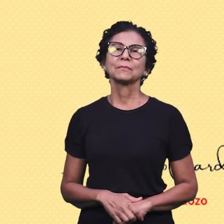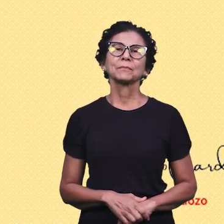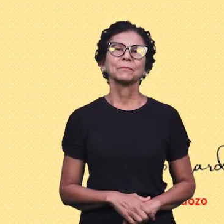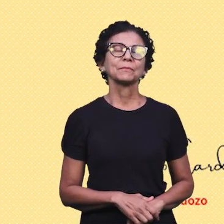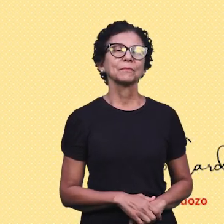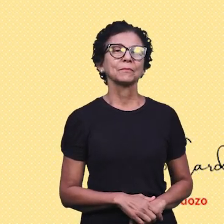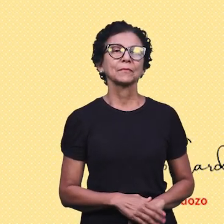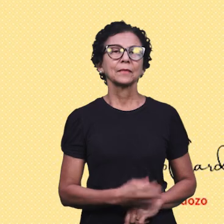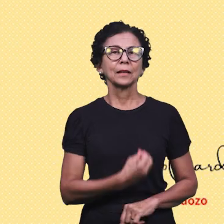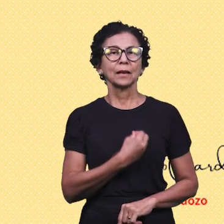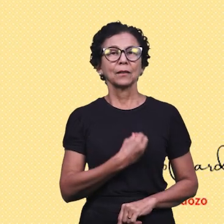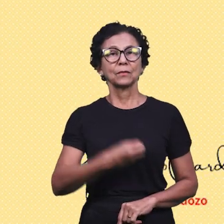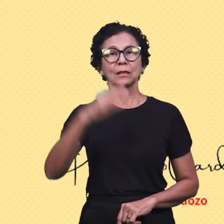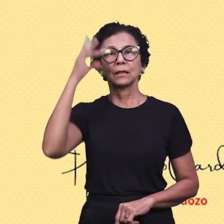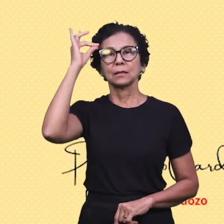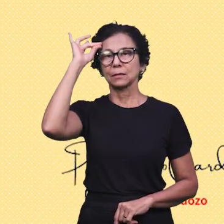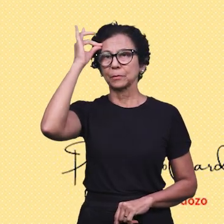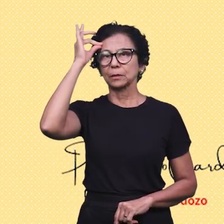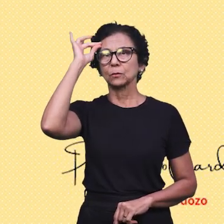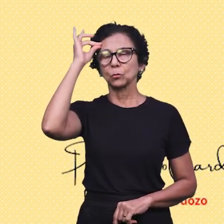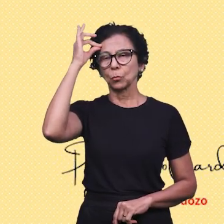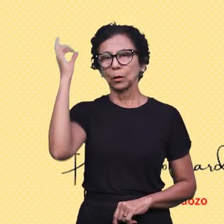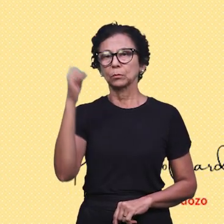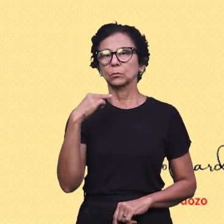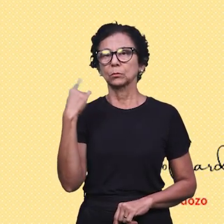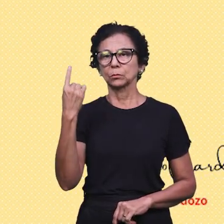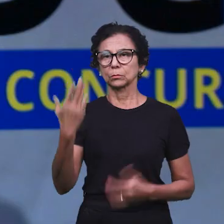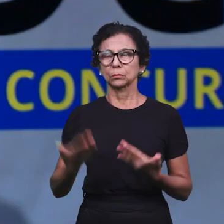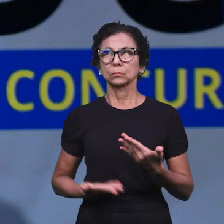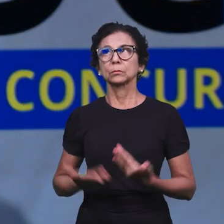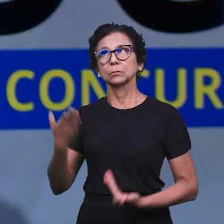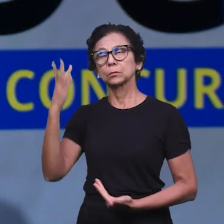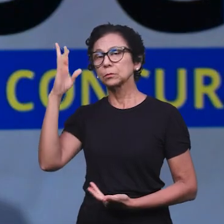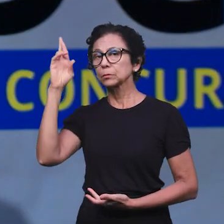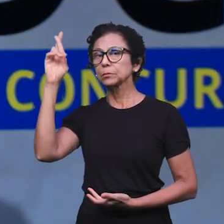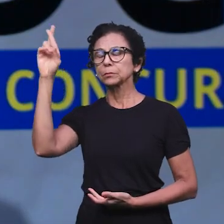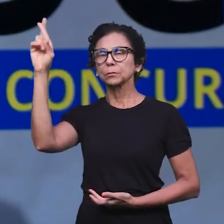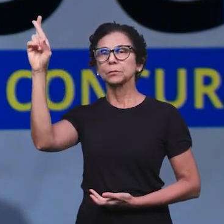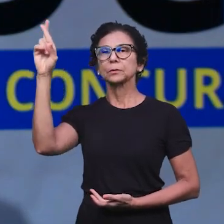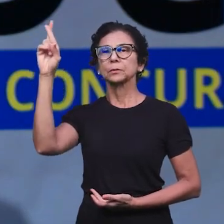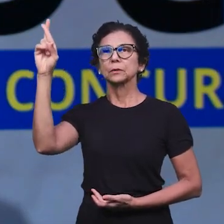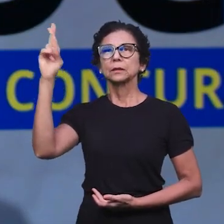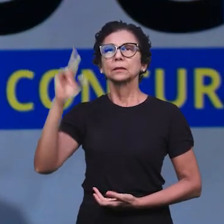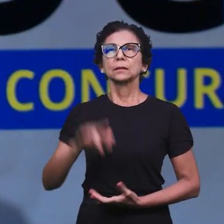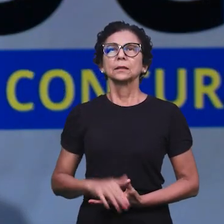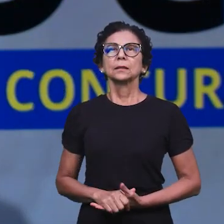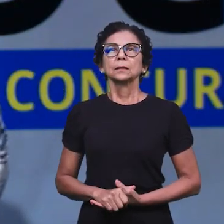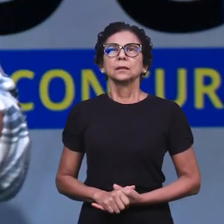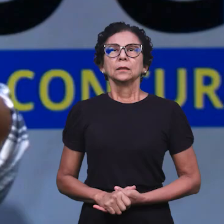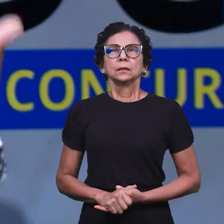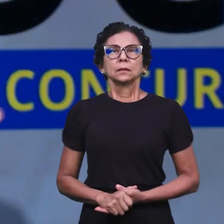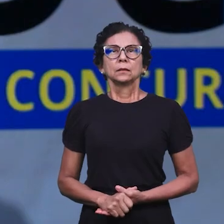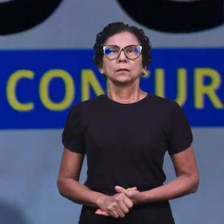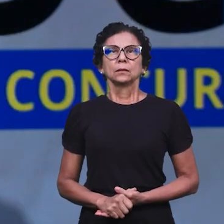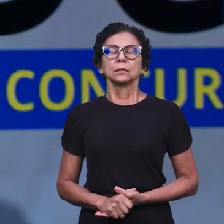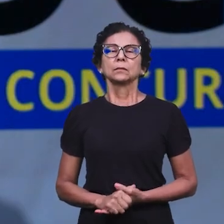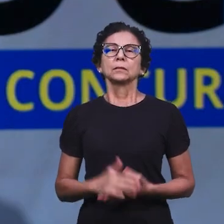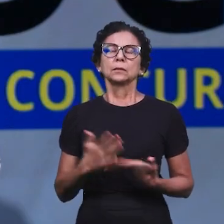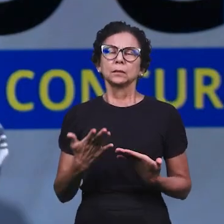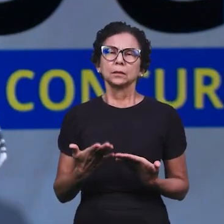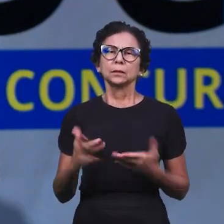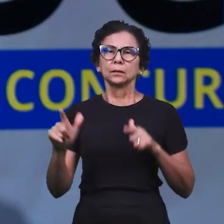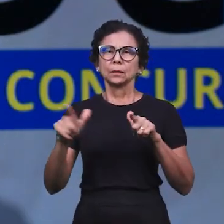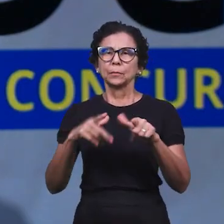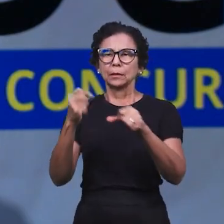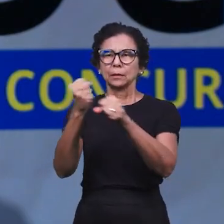vida espiritual, né? Nós somos servos do Senhor, nós sabemos que realizar a obra de Deus,